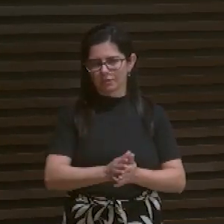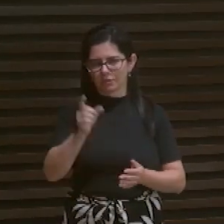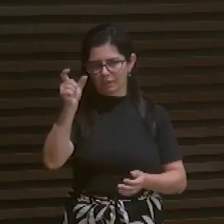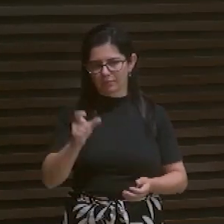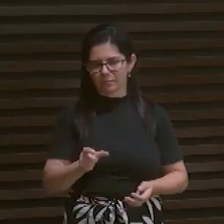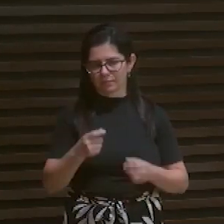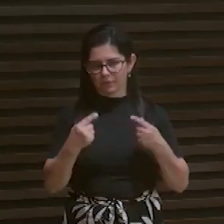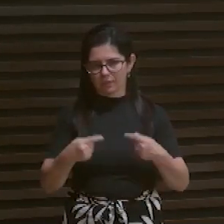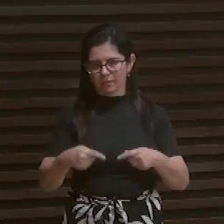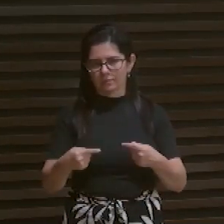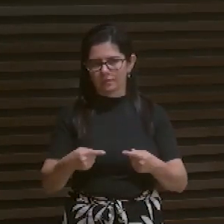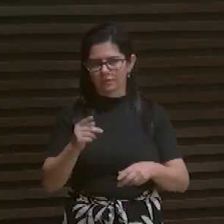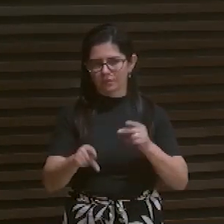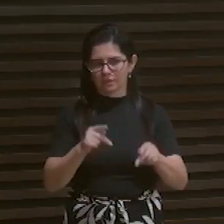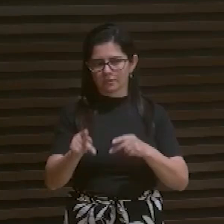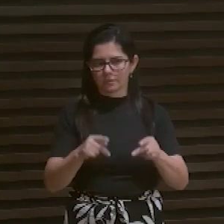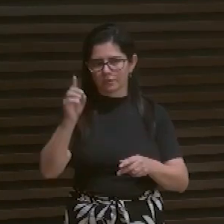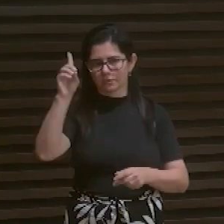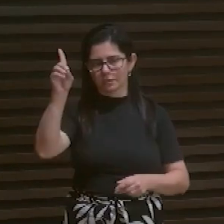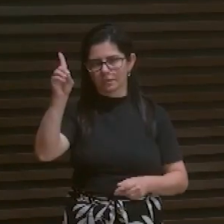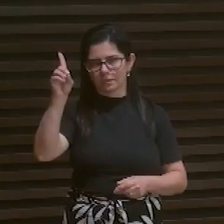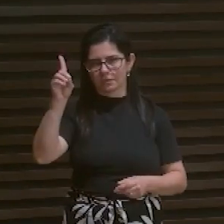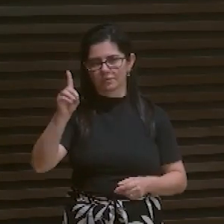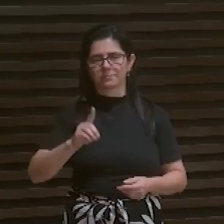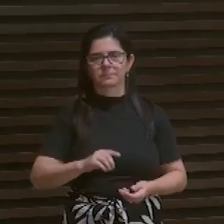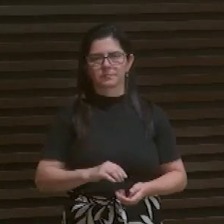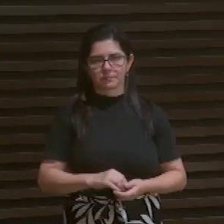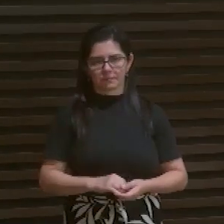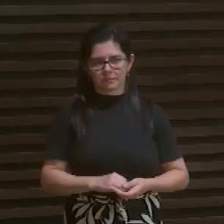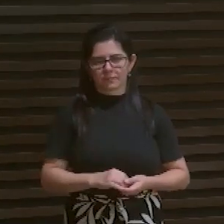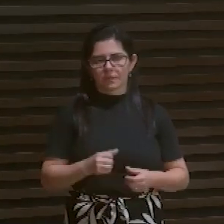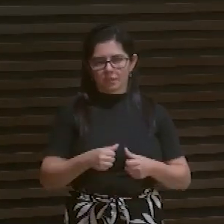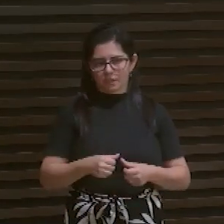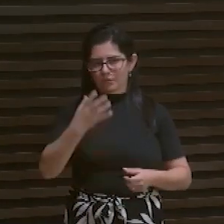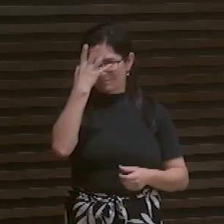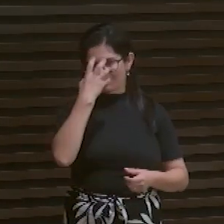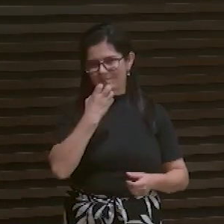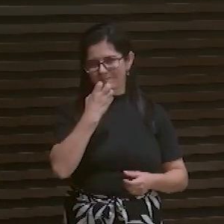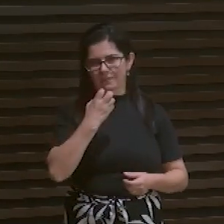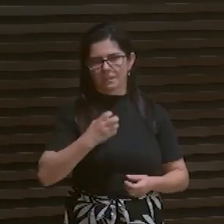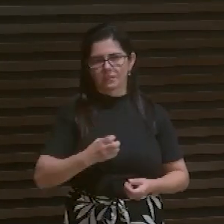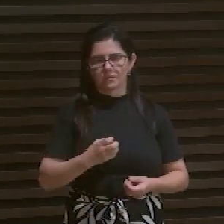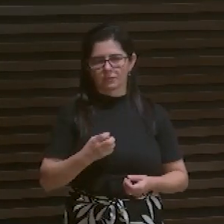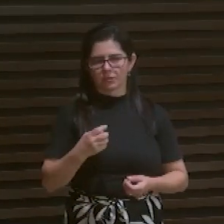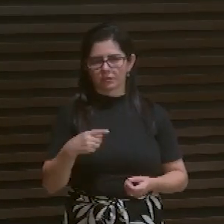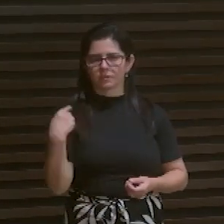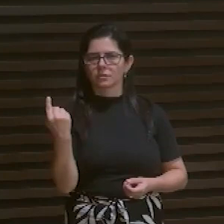Cristo. Olha como é sério isso, meus irmãos. Como é sério nós militarmos contra a igreja de